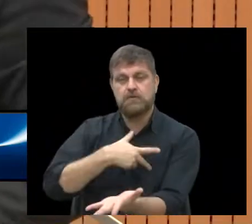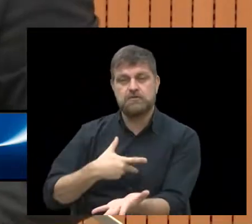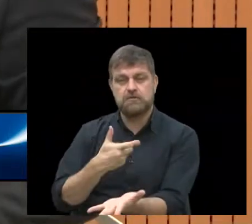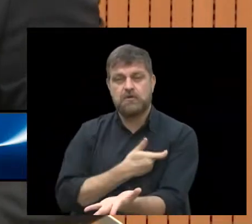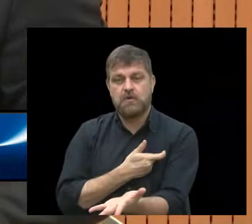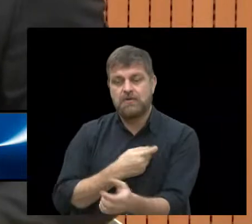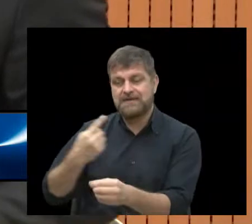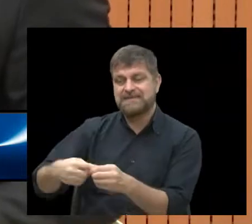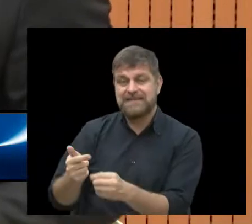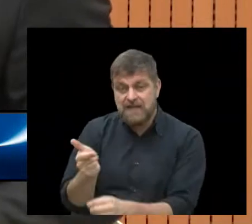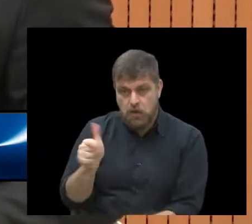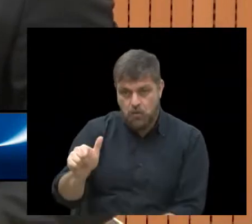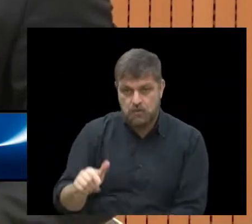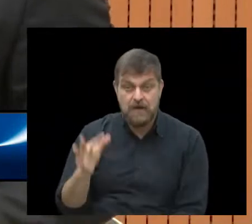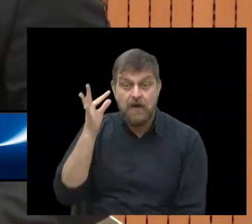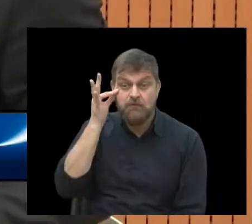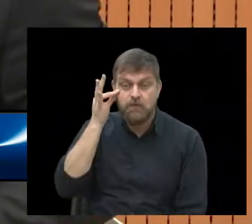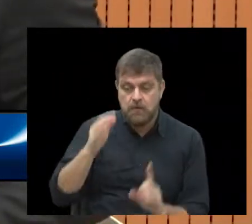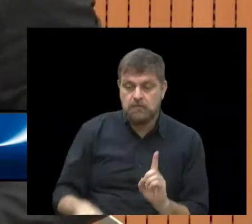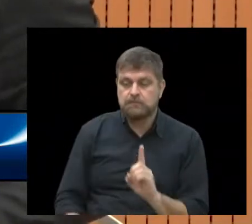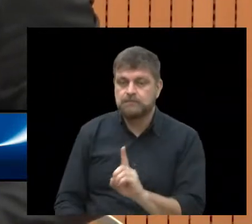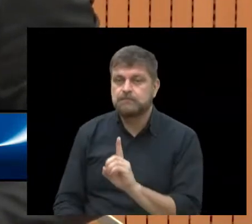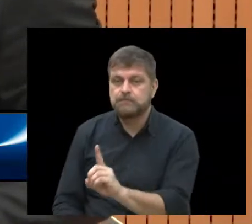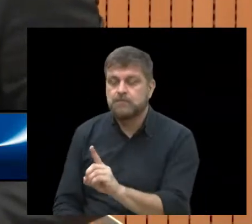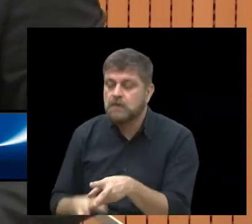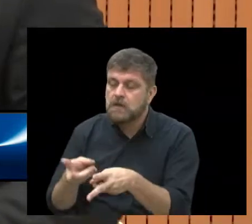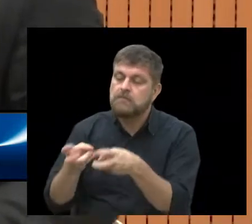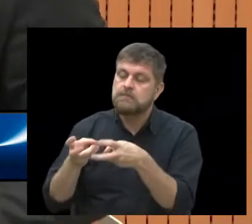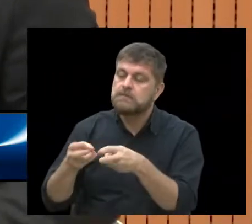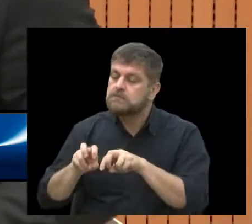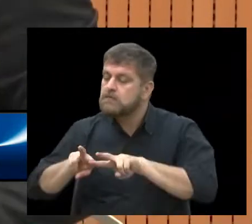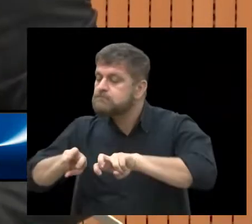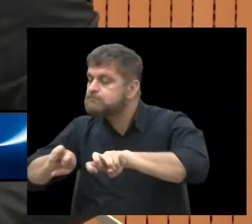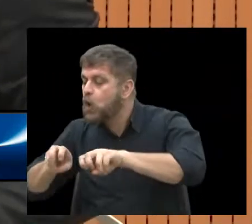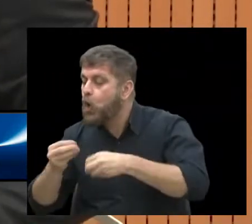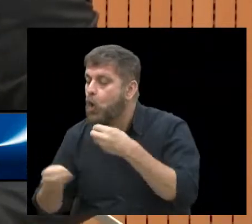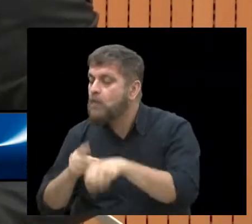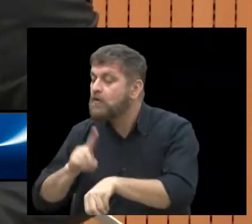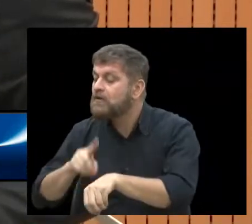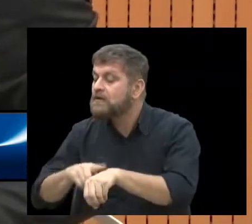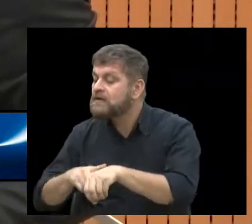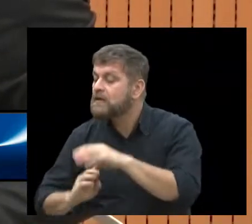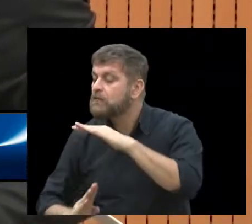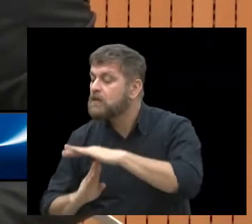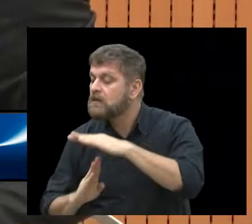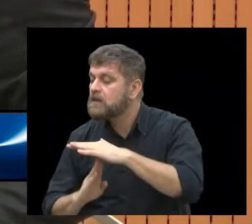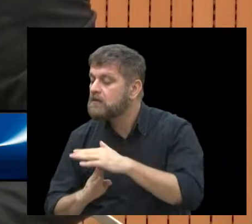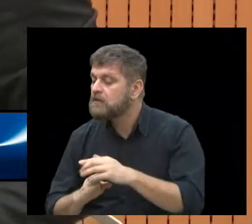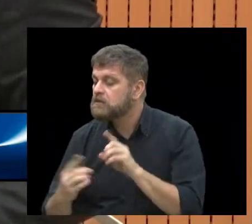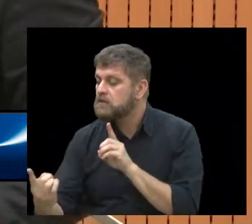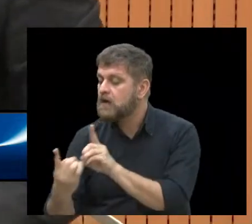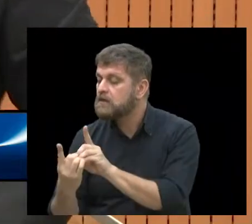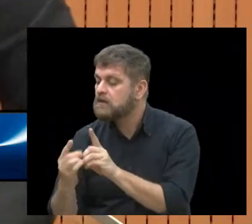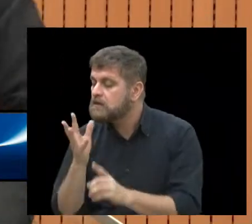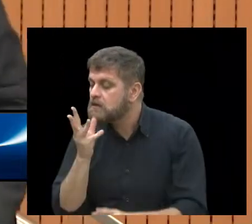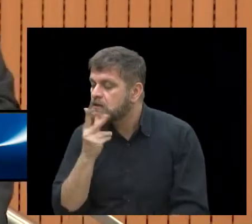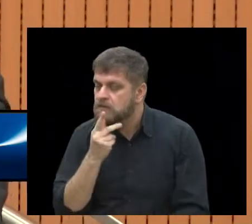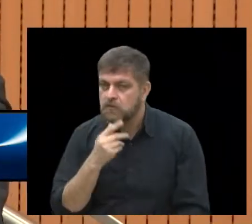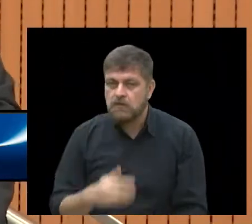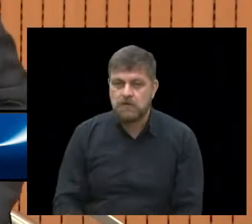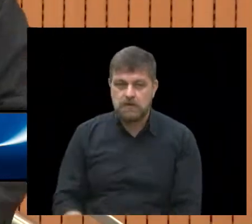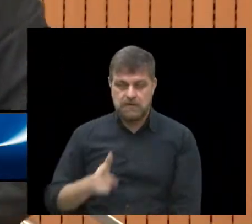de uma outra cidade da região aqui. E eu quero ver, vereador Marcos Merdelli, quanto tempo demora para atender lá. Vamos ver na